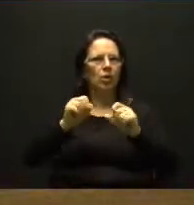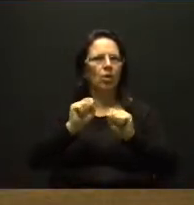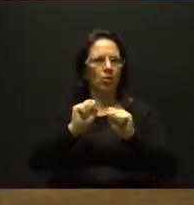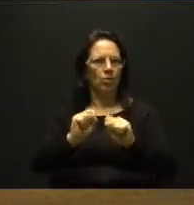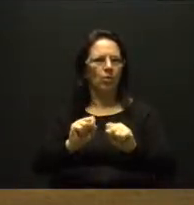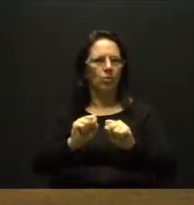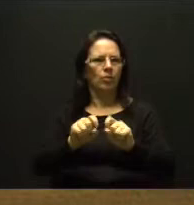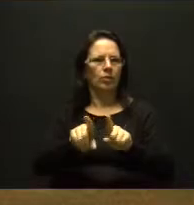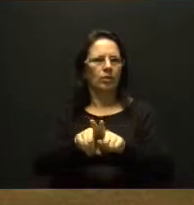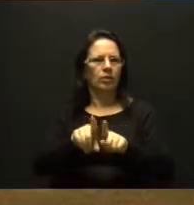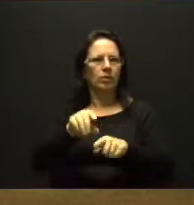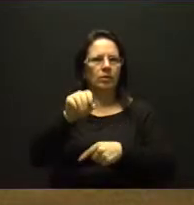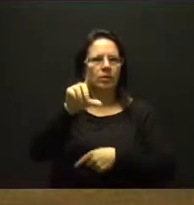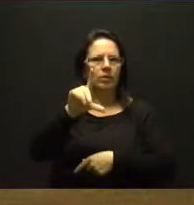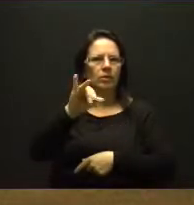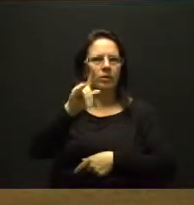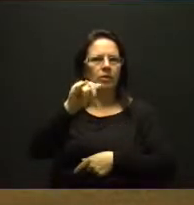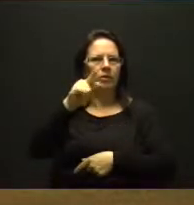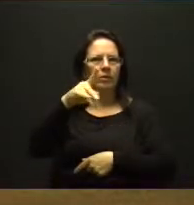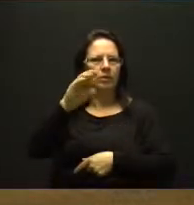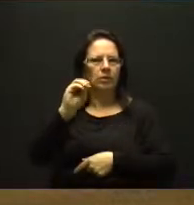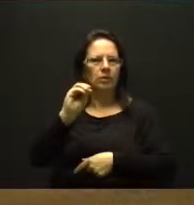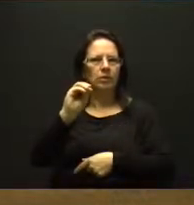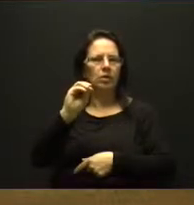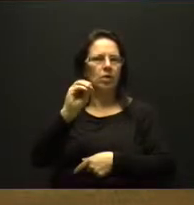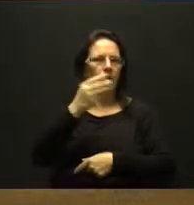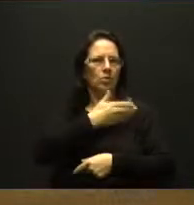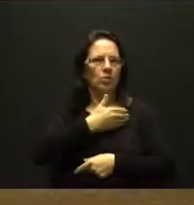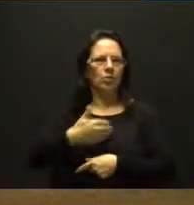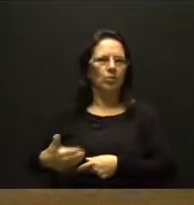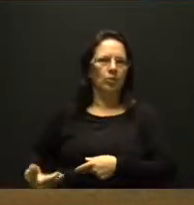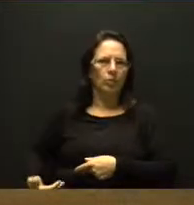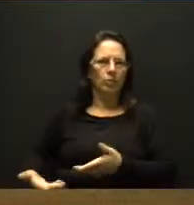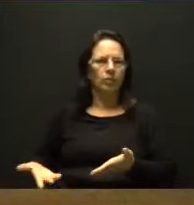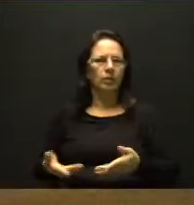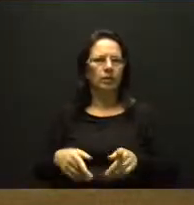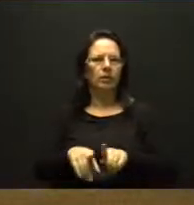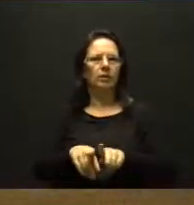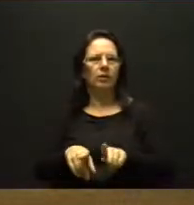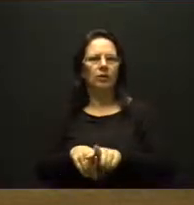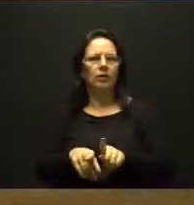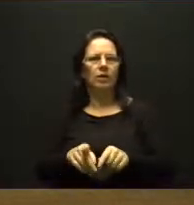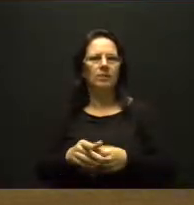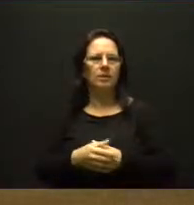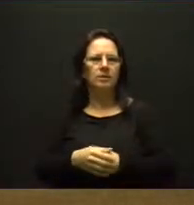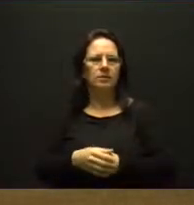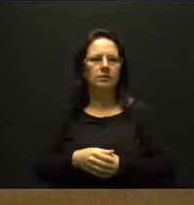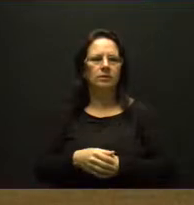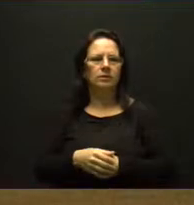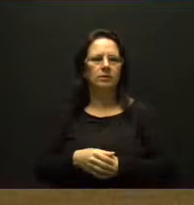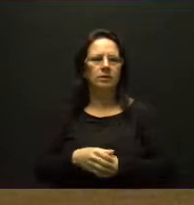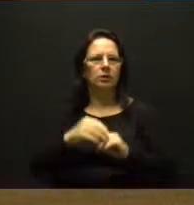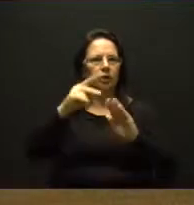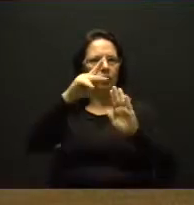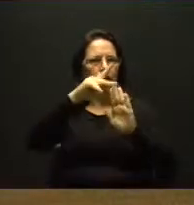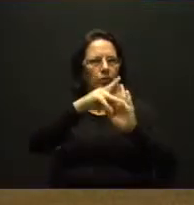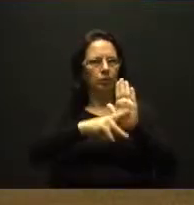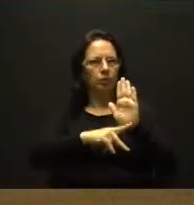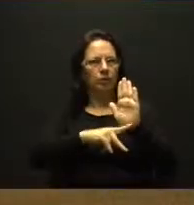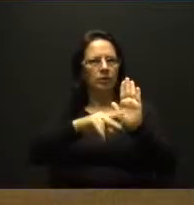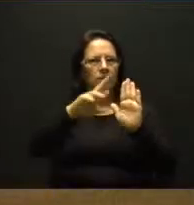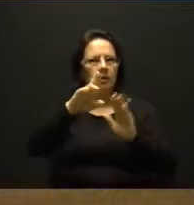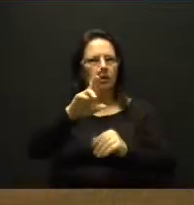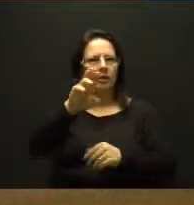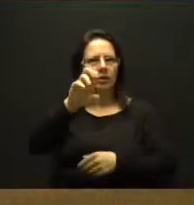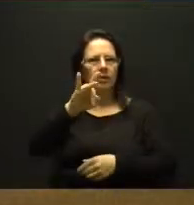em licitações públicas então de importância ímpar nesse projeto porque normalmente o refis